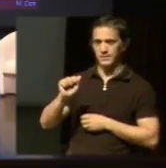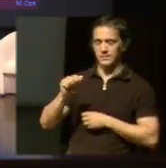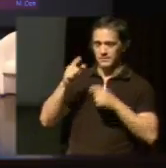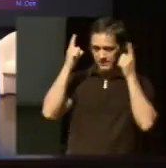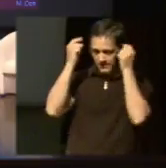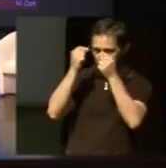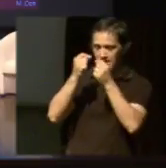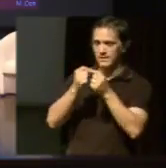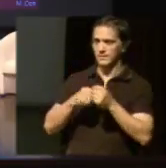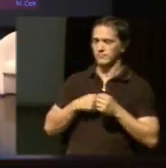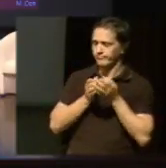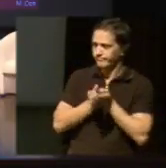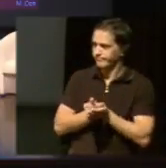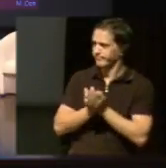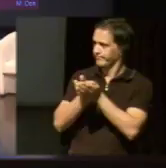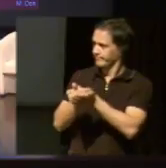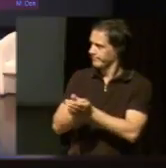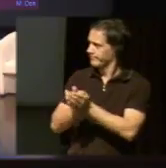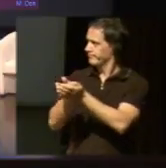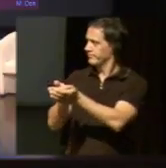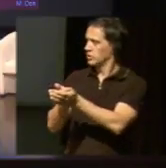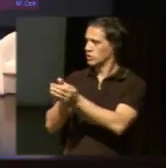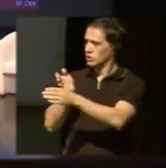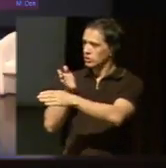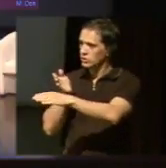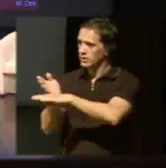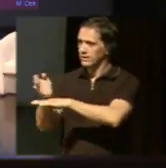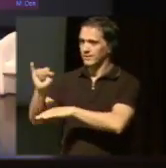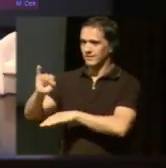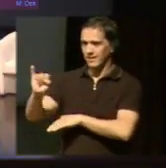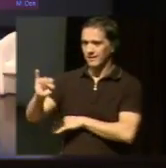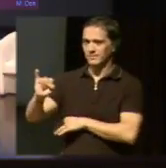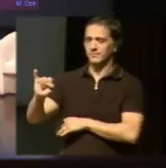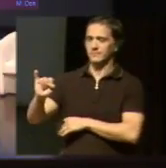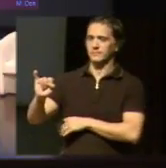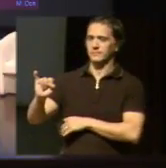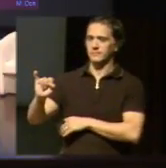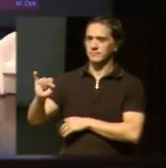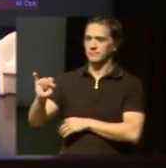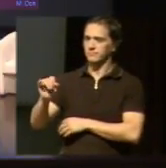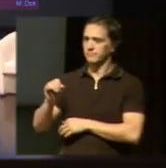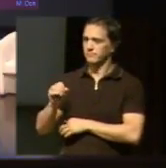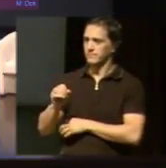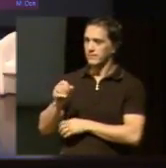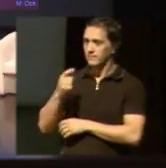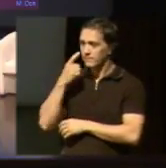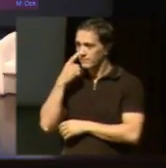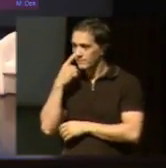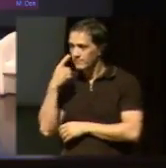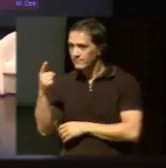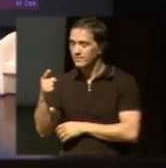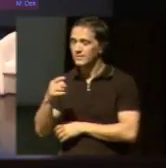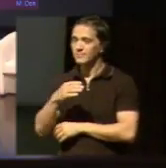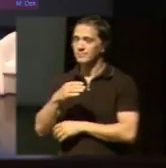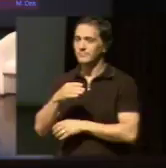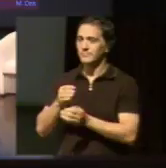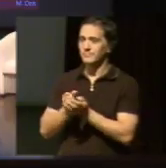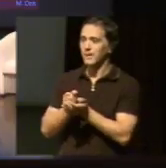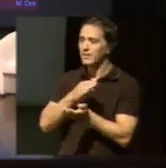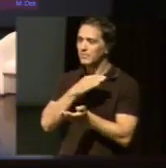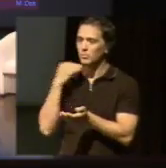barco e chegou na Itália e viu uma pessoa morrer porque caiu do